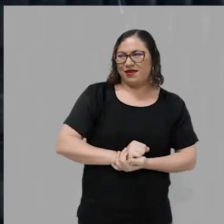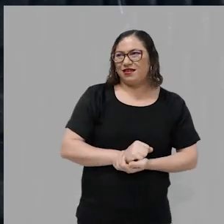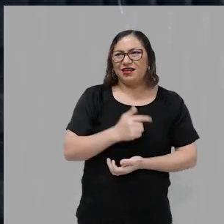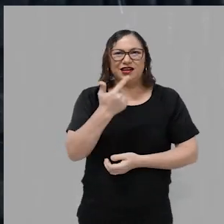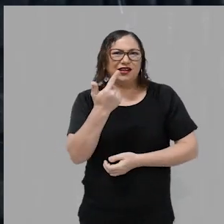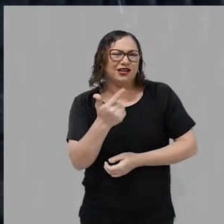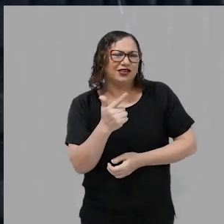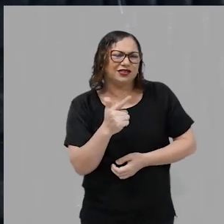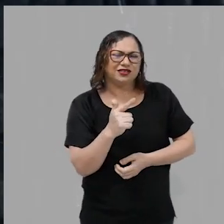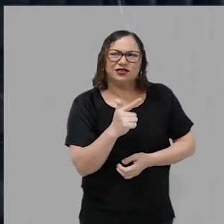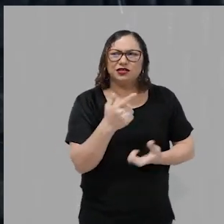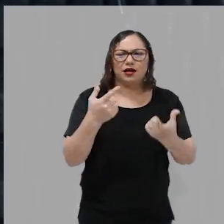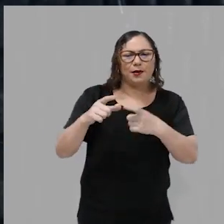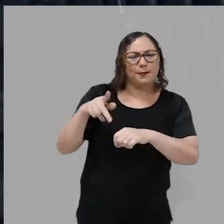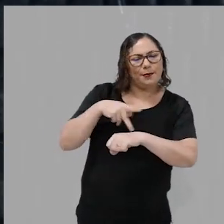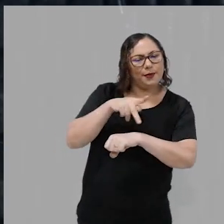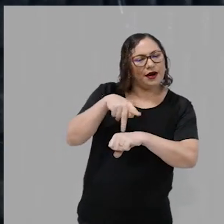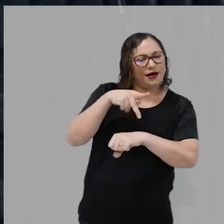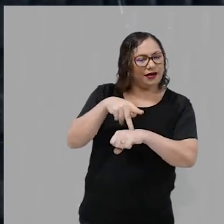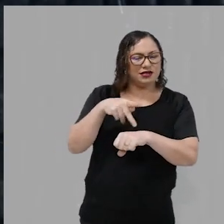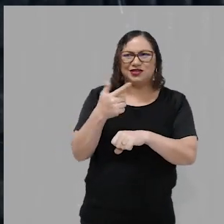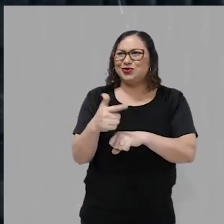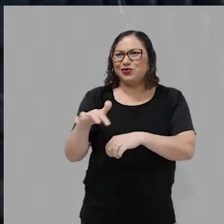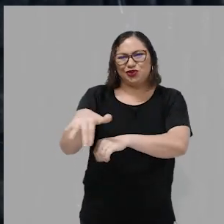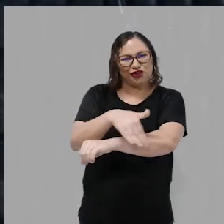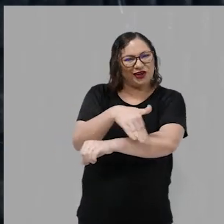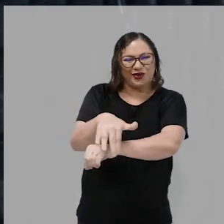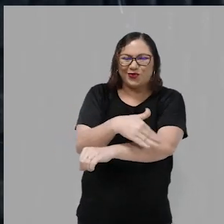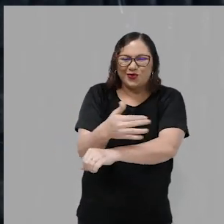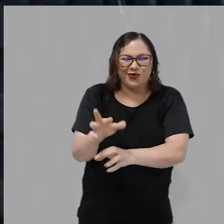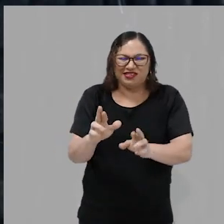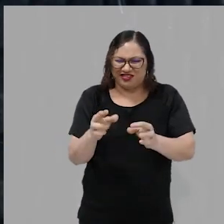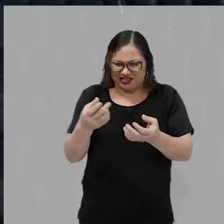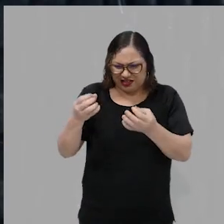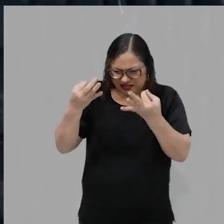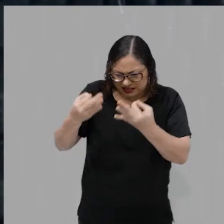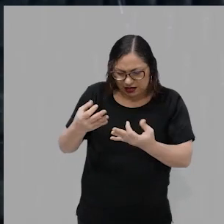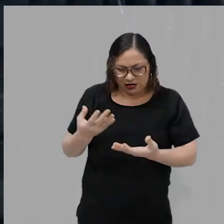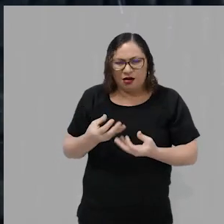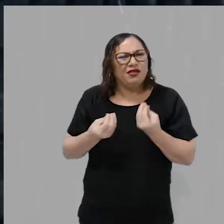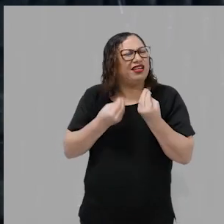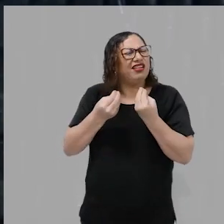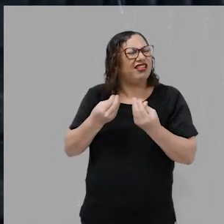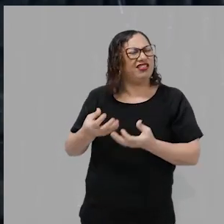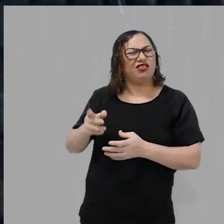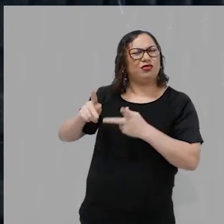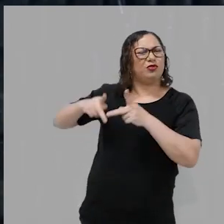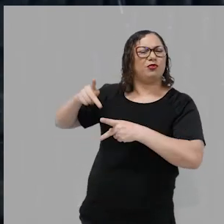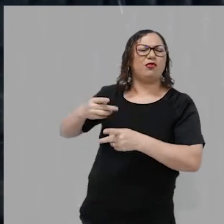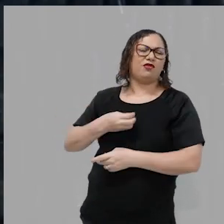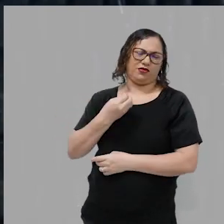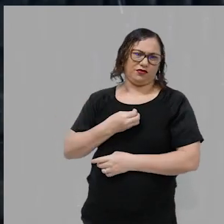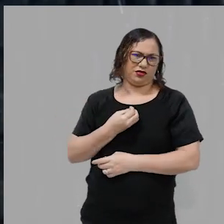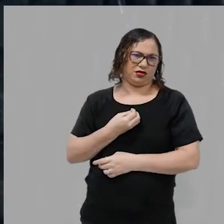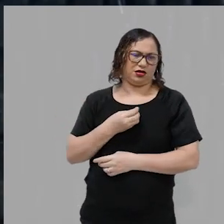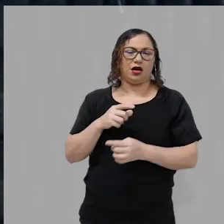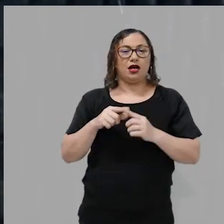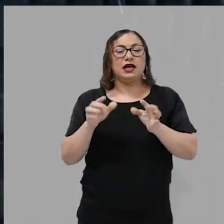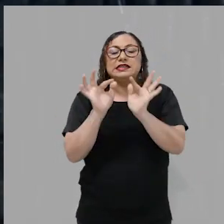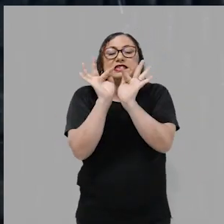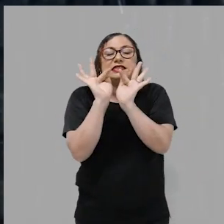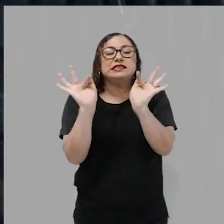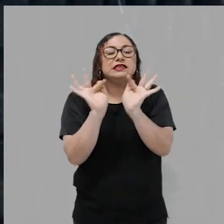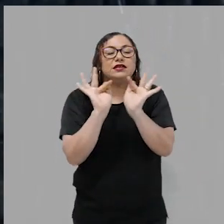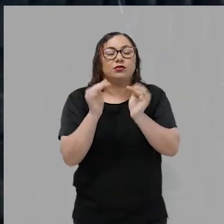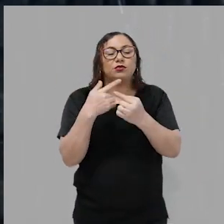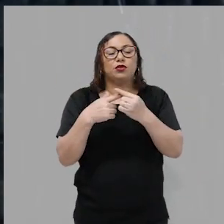não tinha lugar, não tinha praça, não tinha nem rua direito, imagina. Peraí, professor, mas como é que o pessoal vivia? Da maneira mais simplória, porque o Brasil era